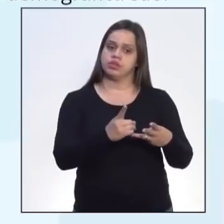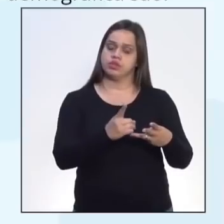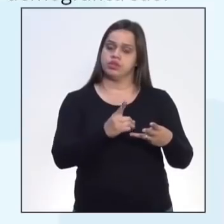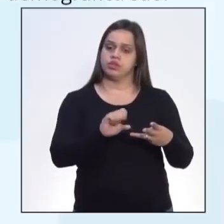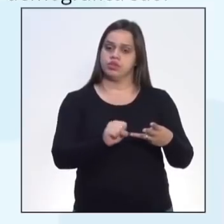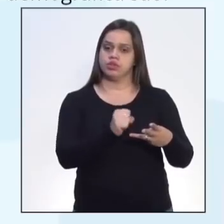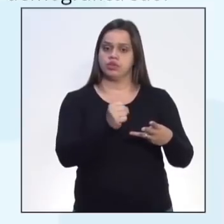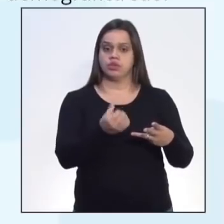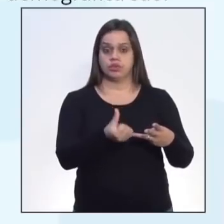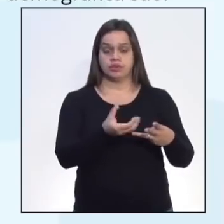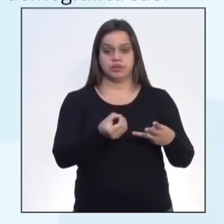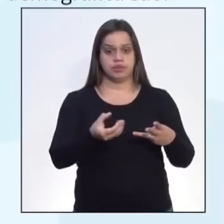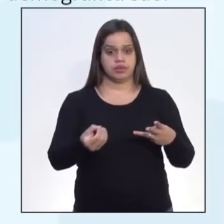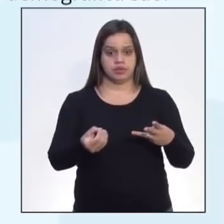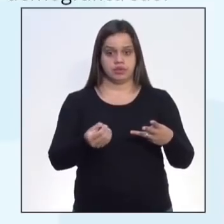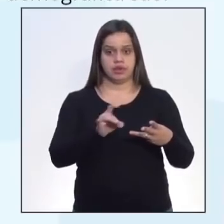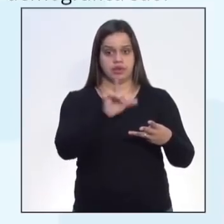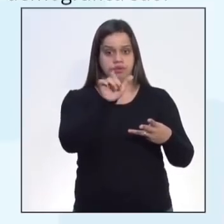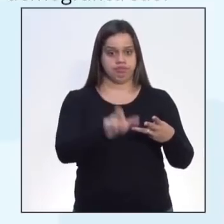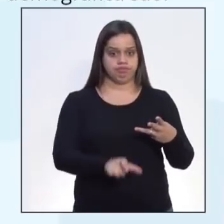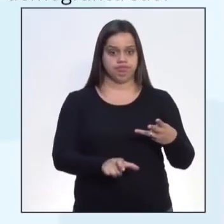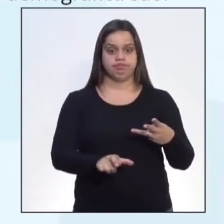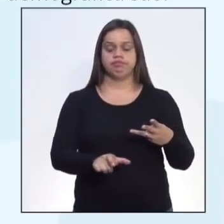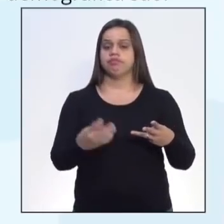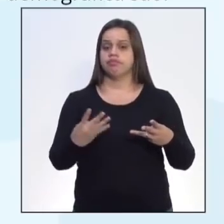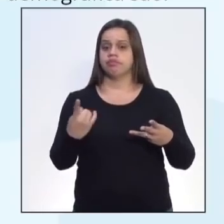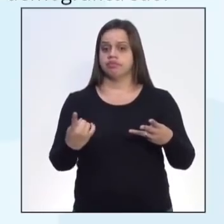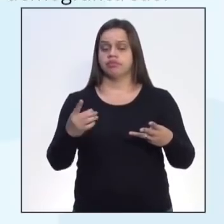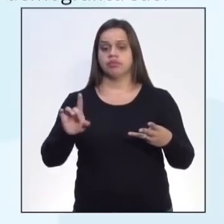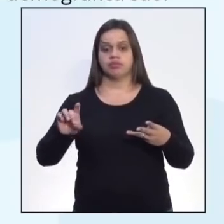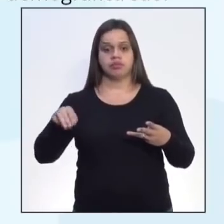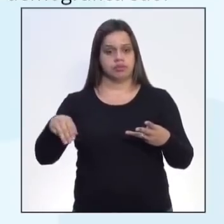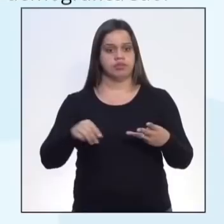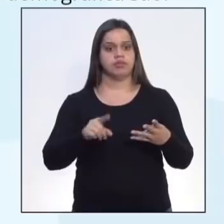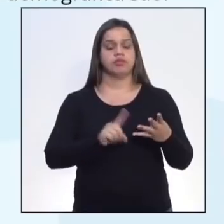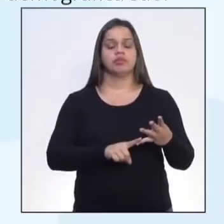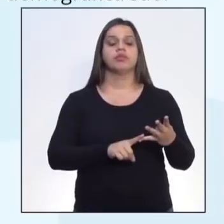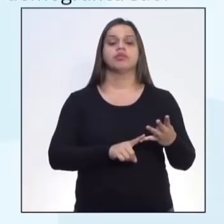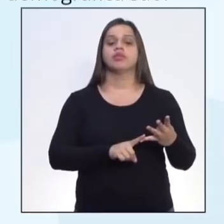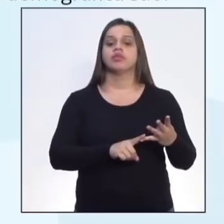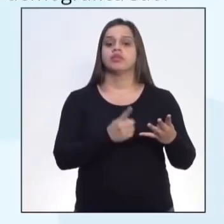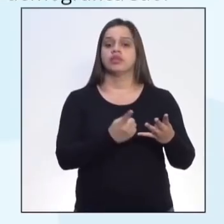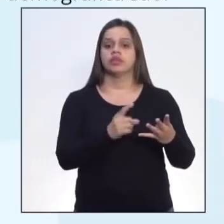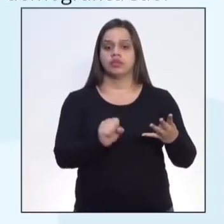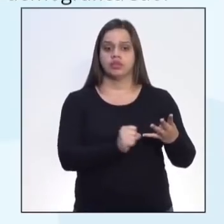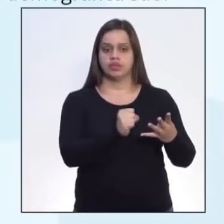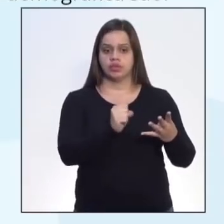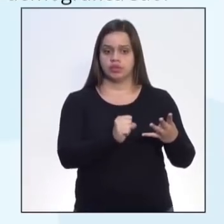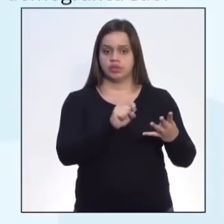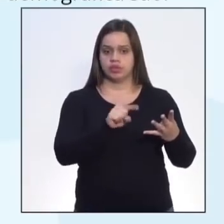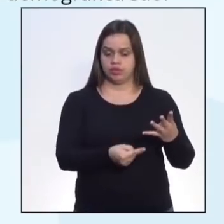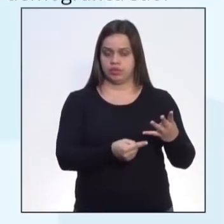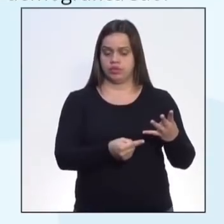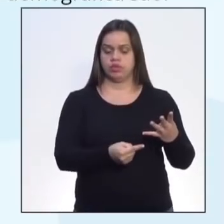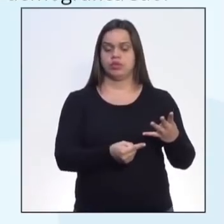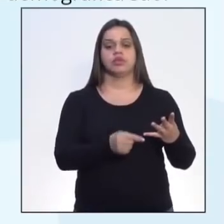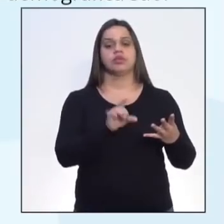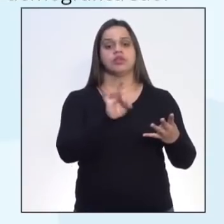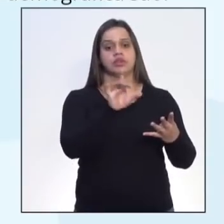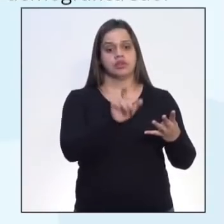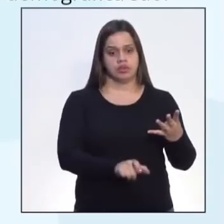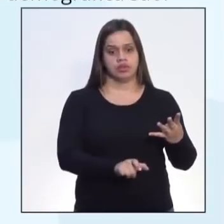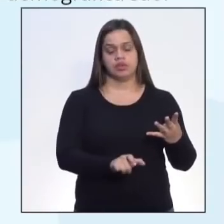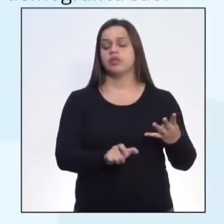para habitantes e 41 para a densidade demográfica. E a letra D, 18.000 para habitantes